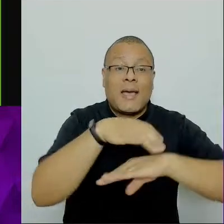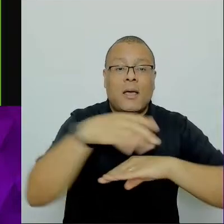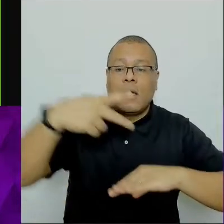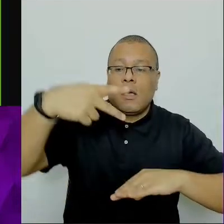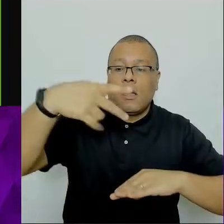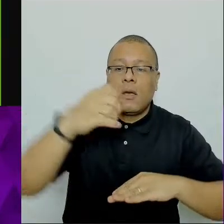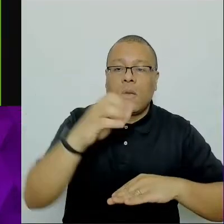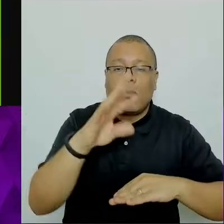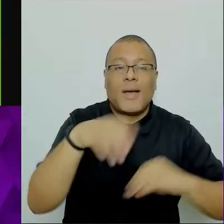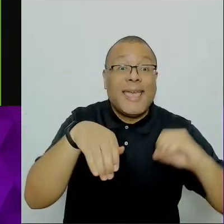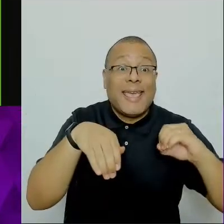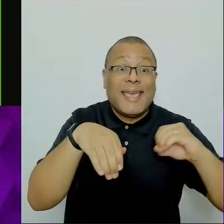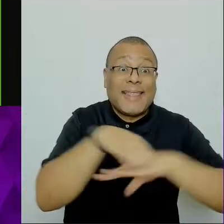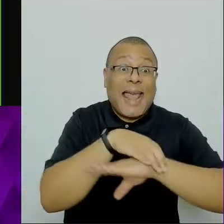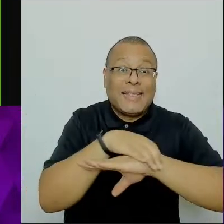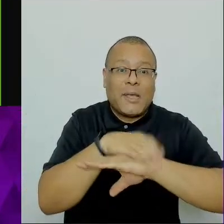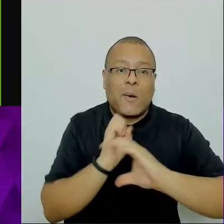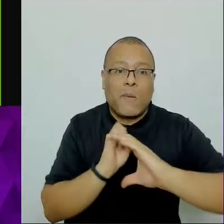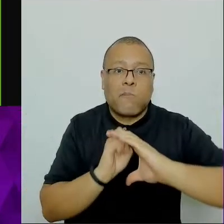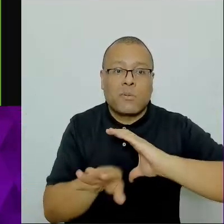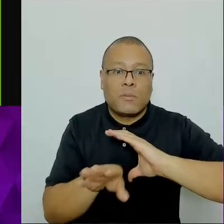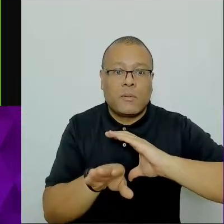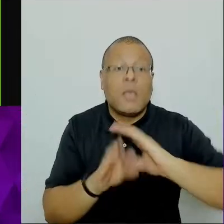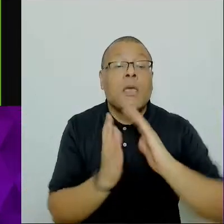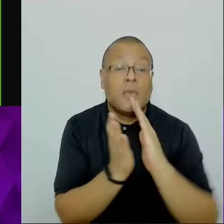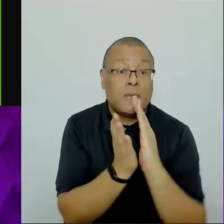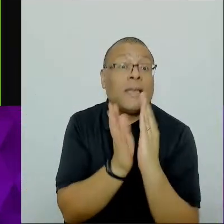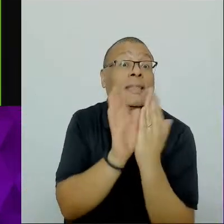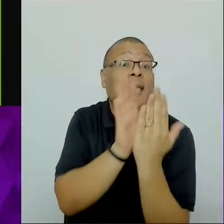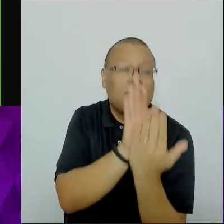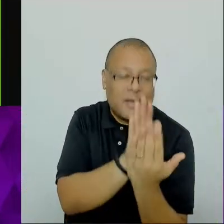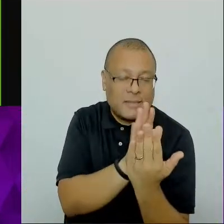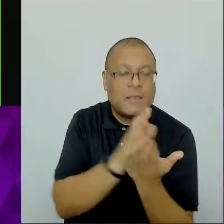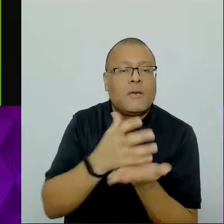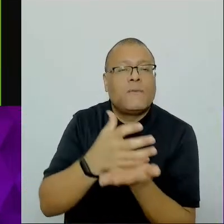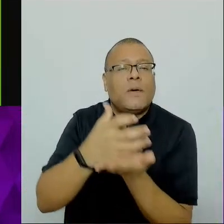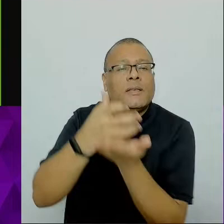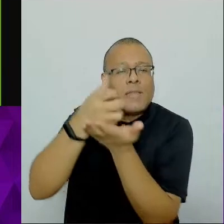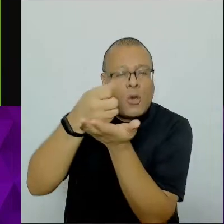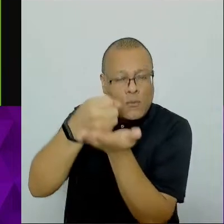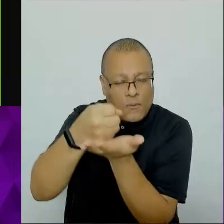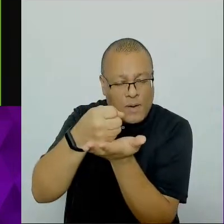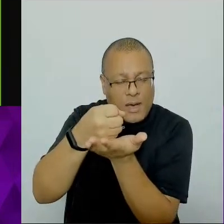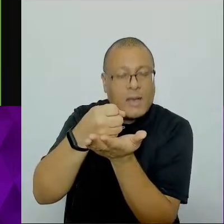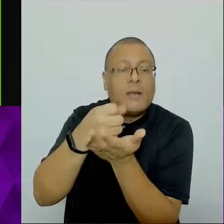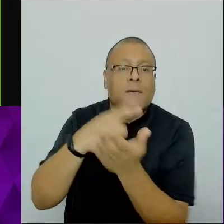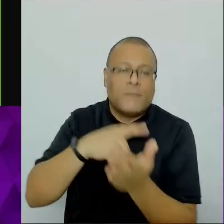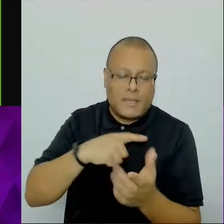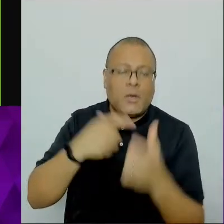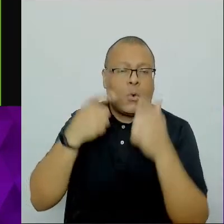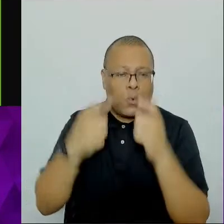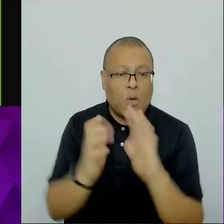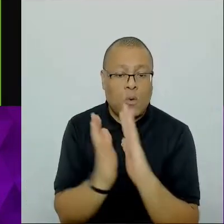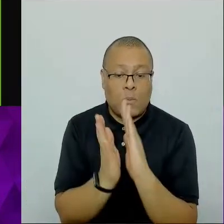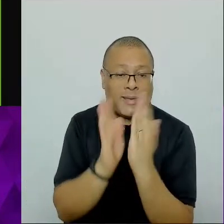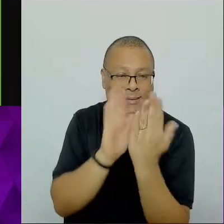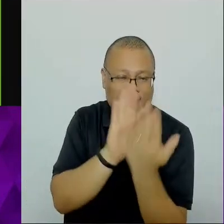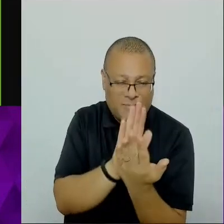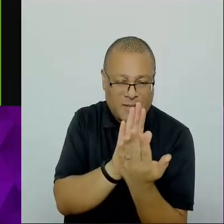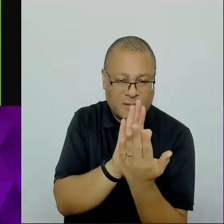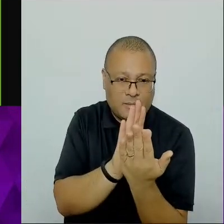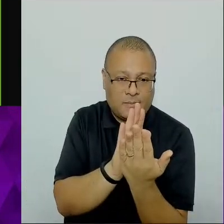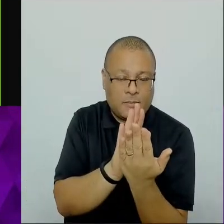que vamos ter a interface salvar use case, salvar usuário use case port, que é uma interface, que